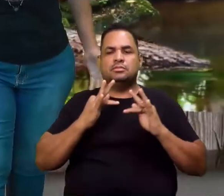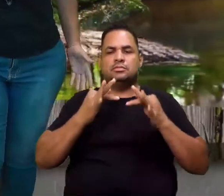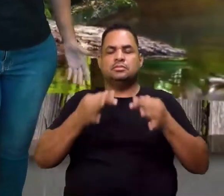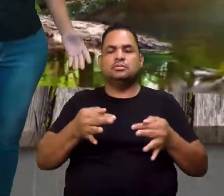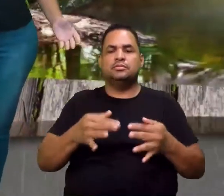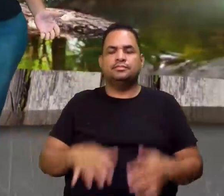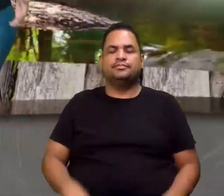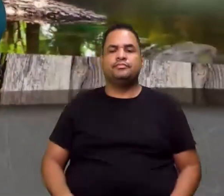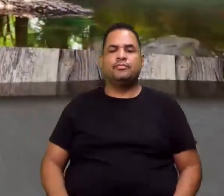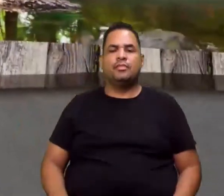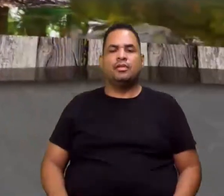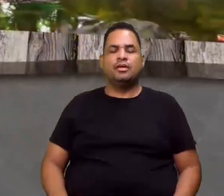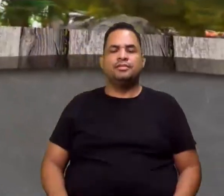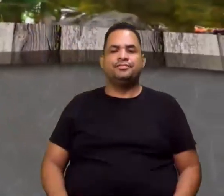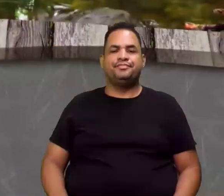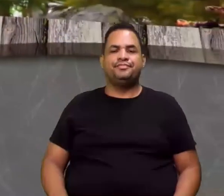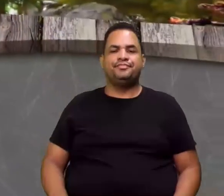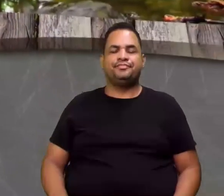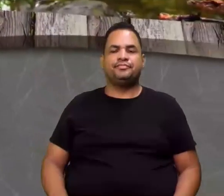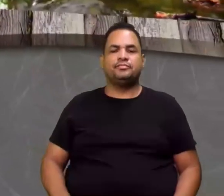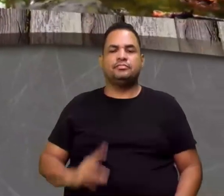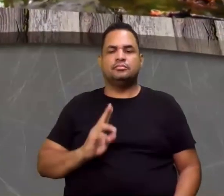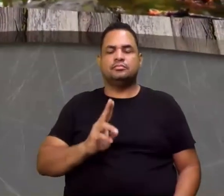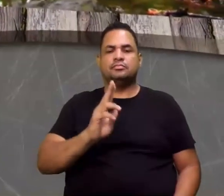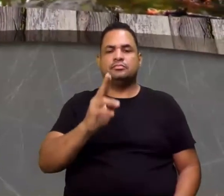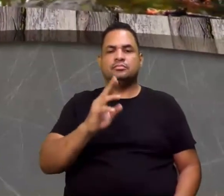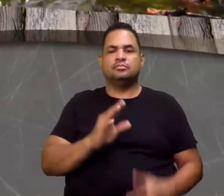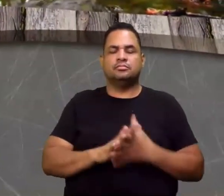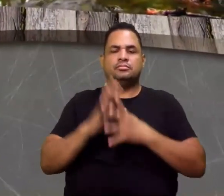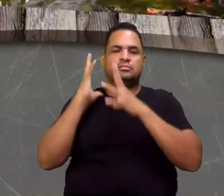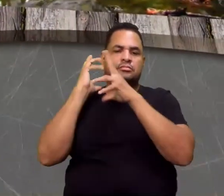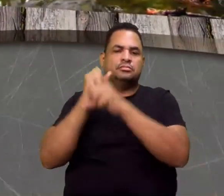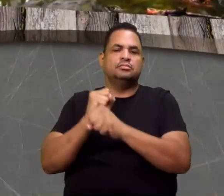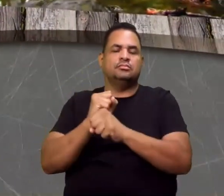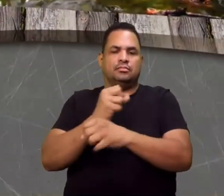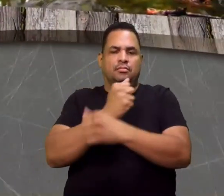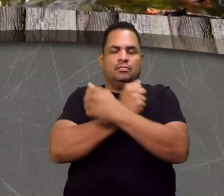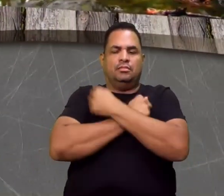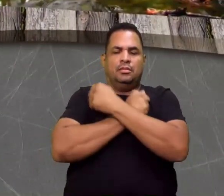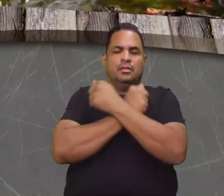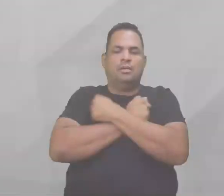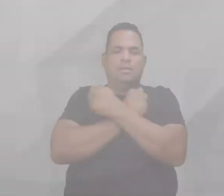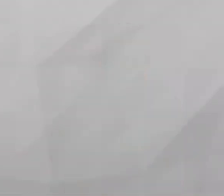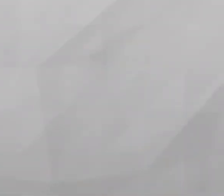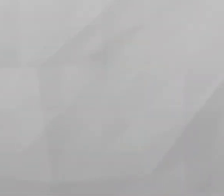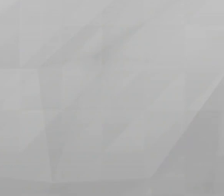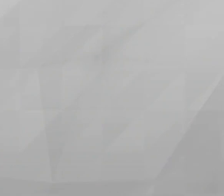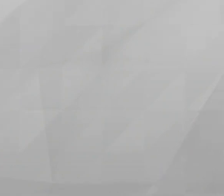Paralisando não, nunca para. Mas a gente continua aí na nossa revisão. Forte abraço, tchau, tchau, galera!